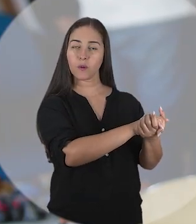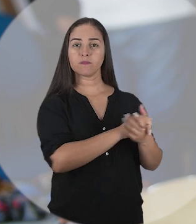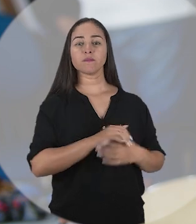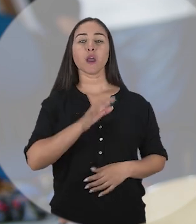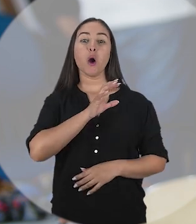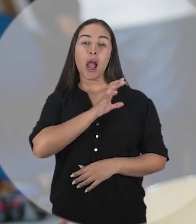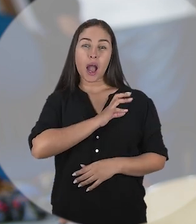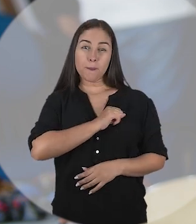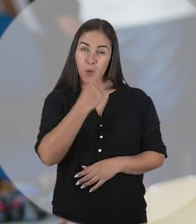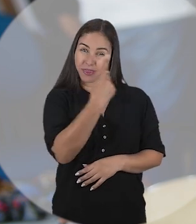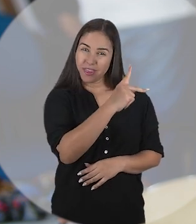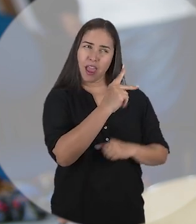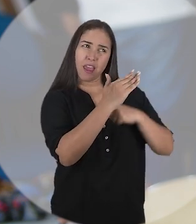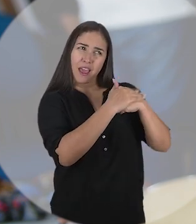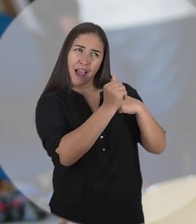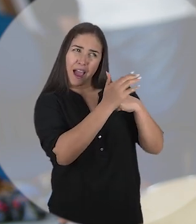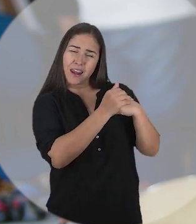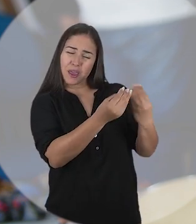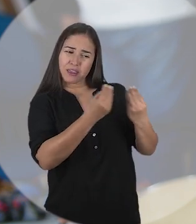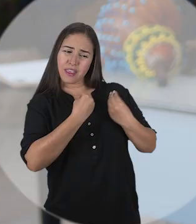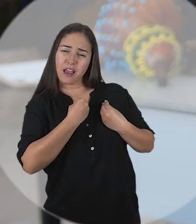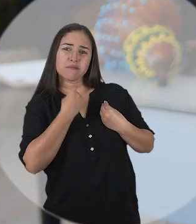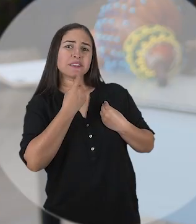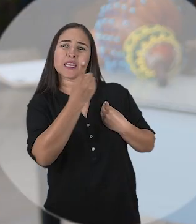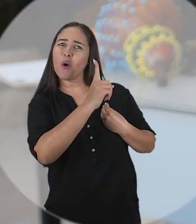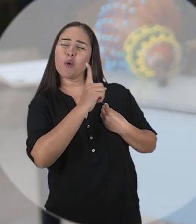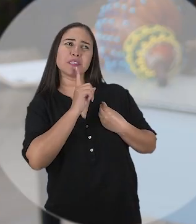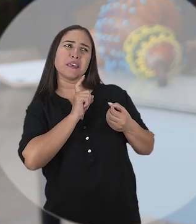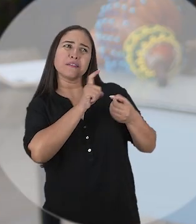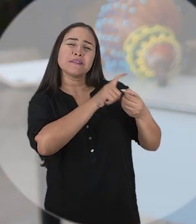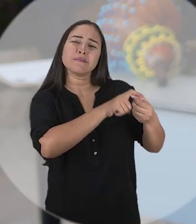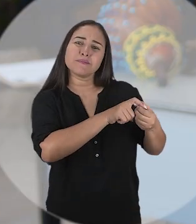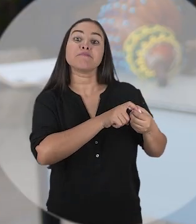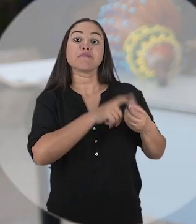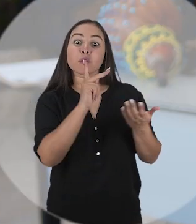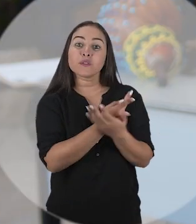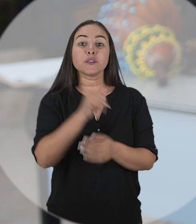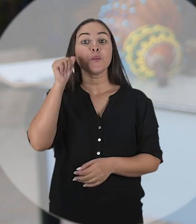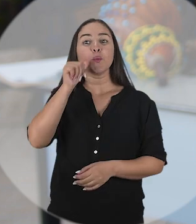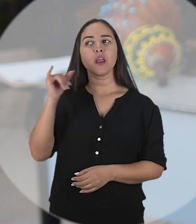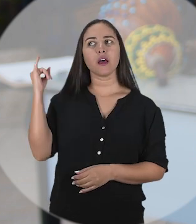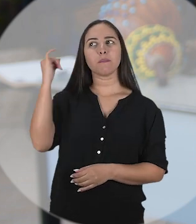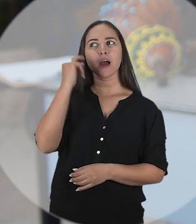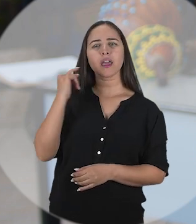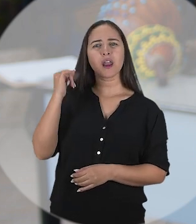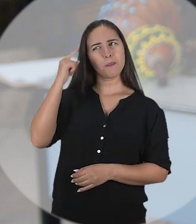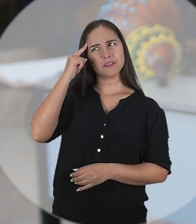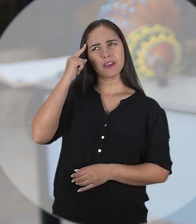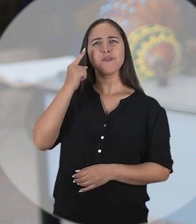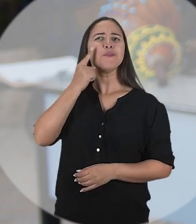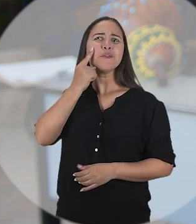o carinho que ele me dava, eu não conseguia retribuir. E eu fui paquerada por uma mulher. E aí, vai, vamos em